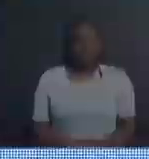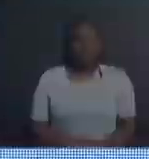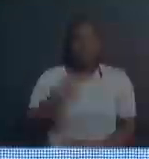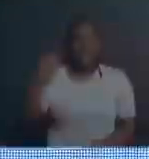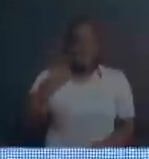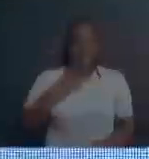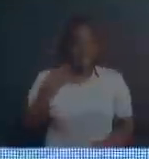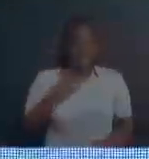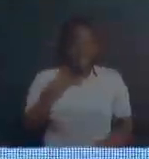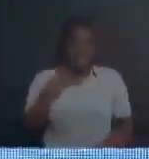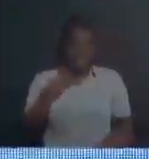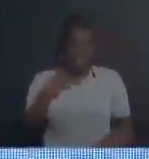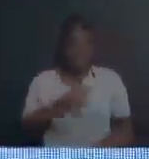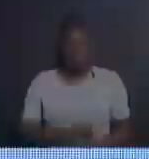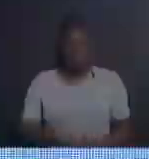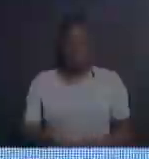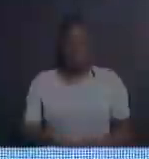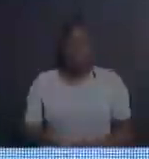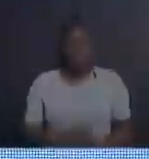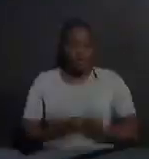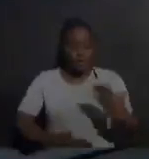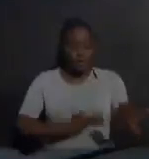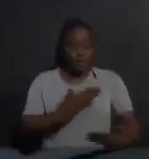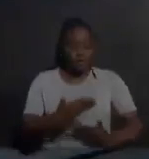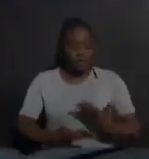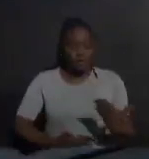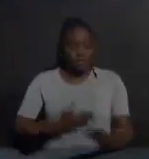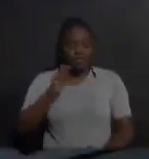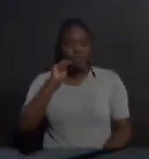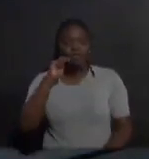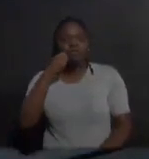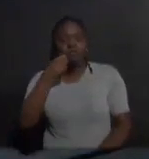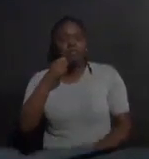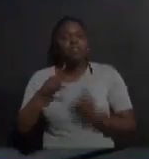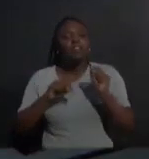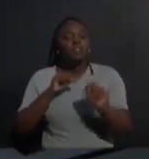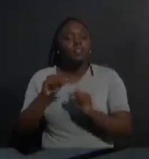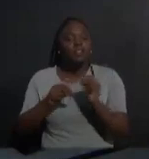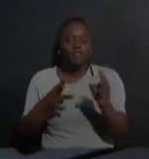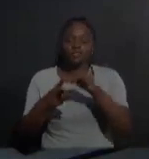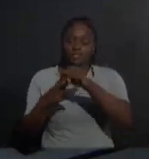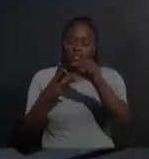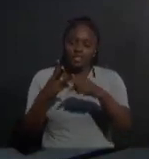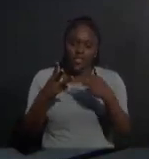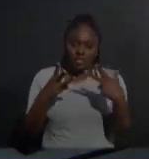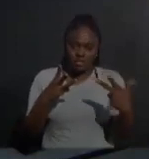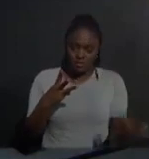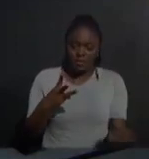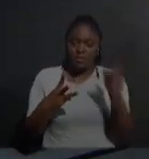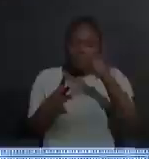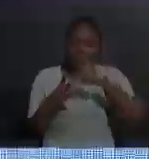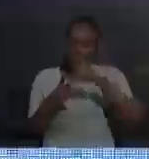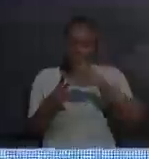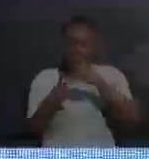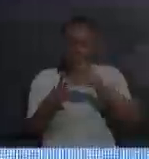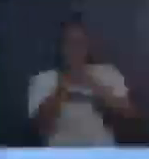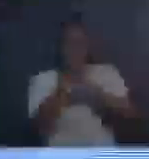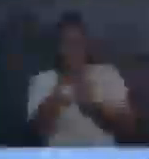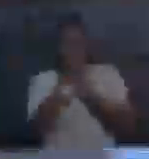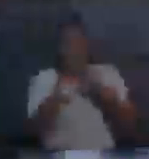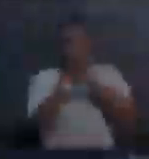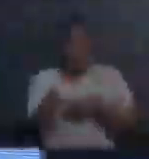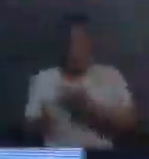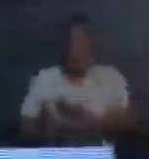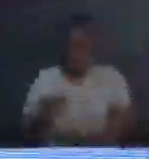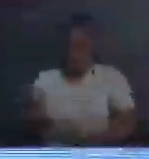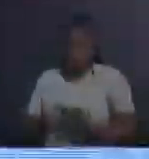Terceira coisa que é avivamento, o partir do pão. O que é partir do pão, gente? 3 coisas. Primeira, eu posso dividir porque